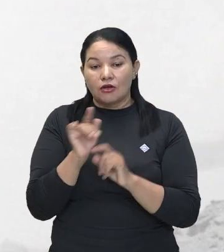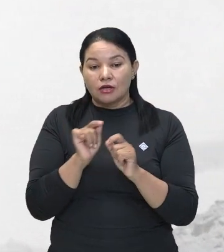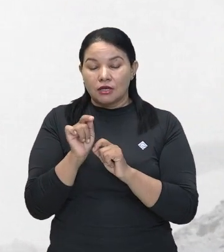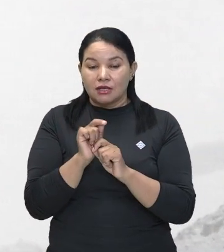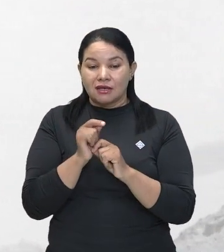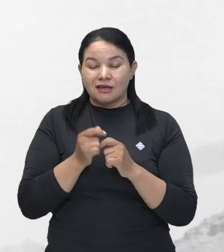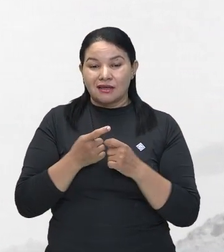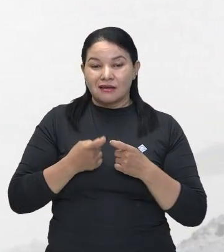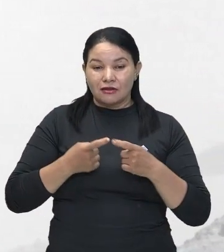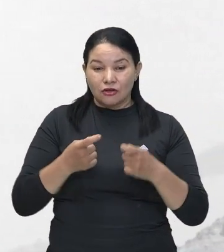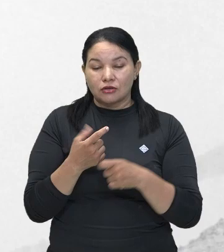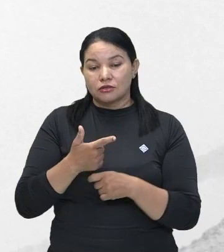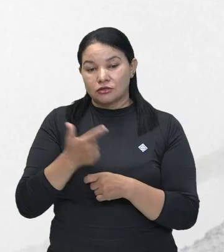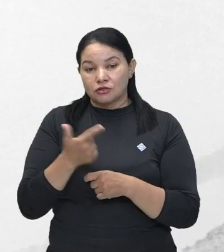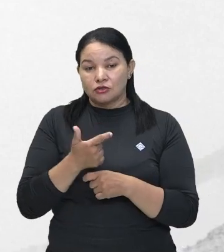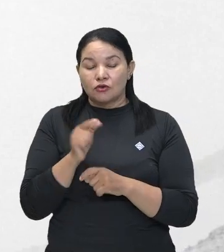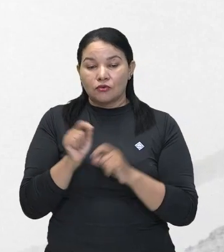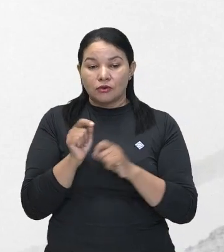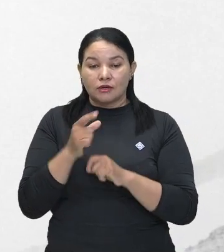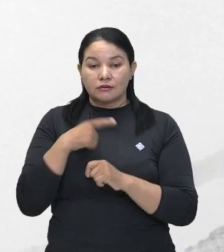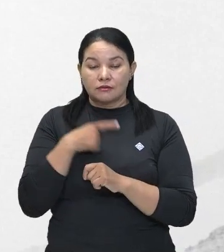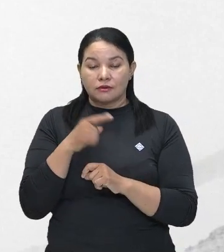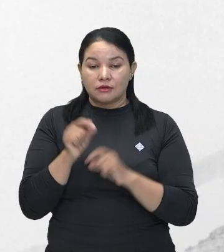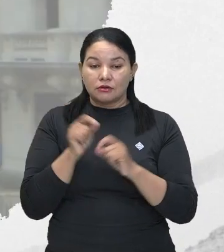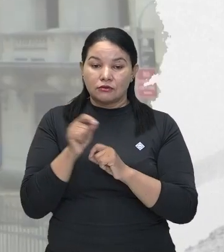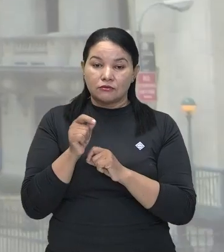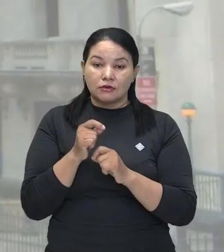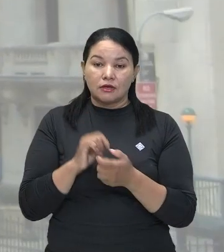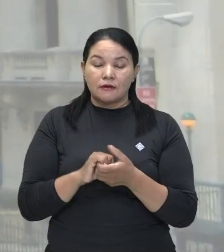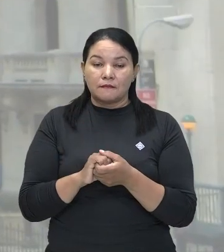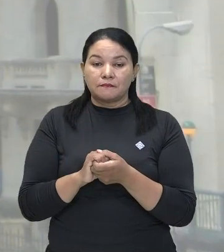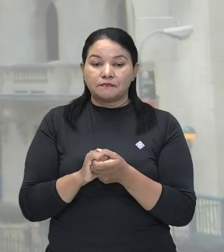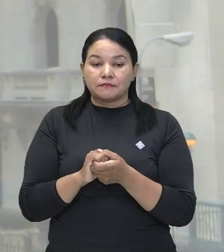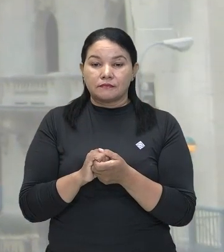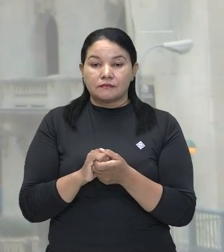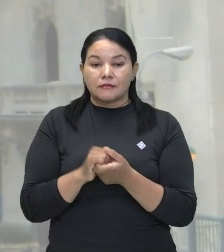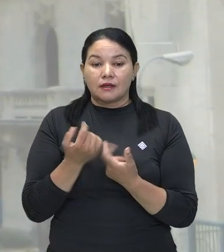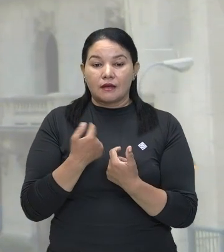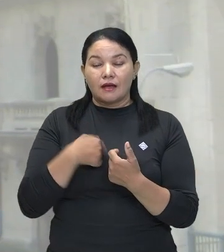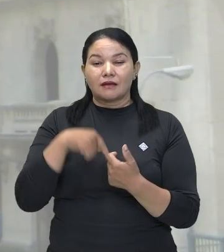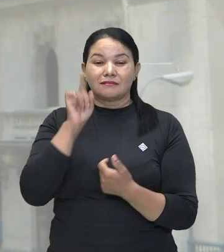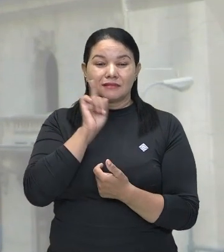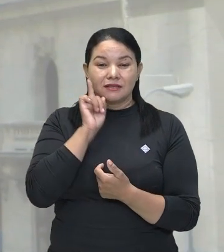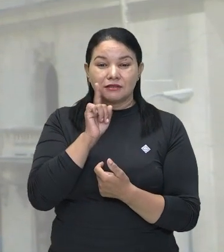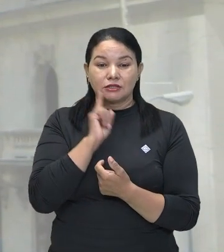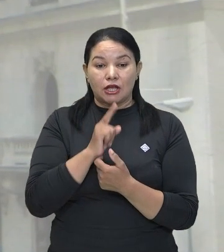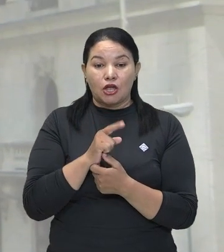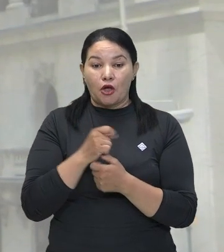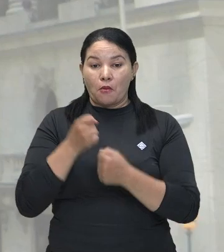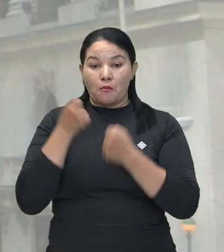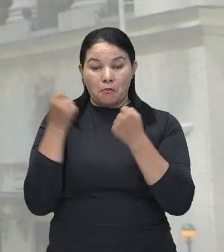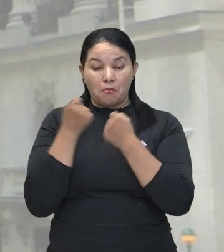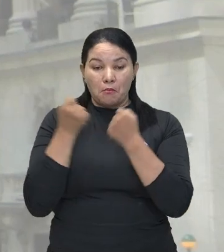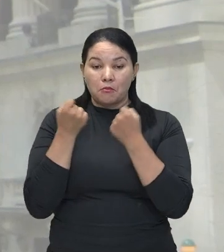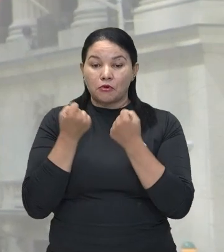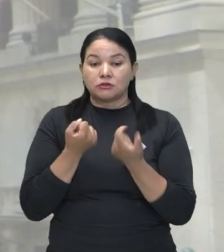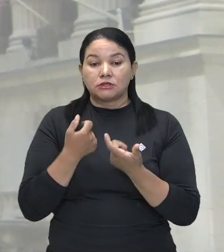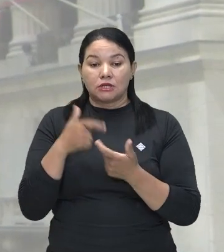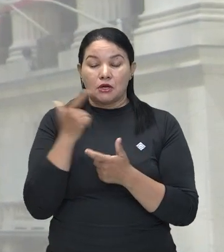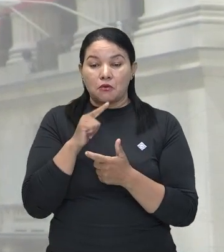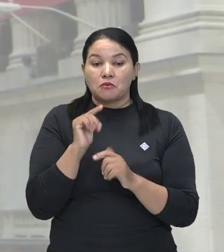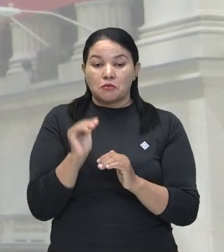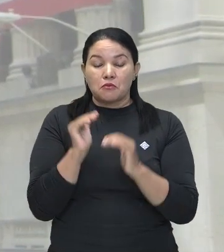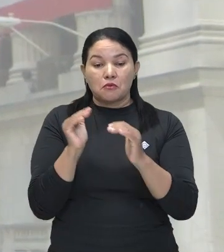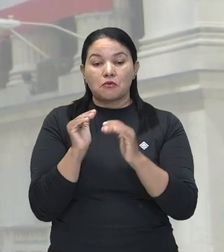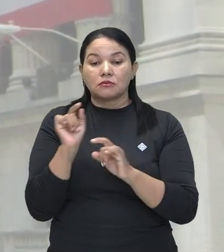Mundial, nós temos, então, a efetivação mesmo dos Estados Unidos como uma superpotência, e aí a gente viveu décadas, né, sobre o